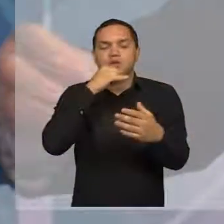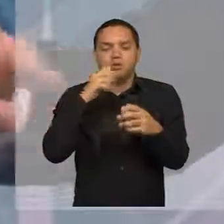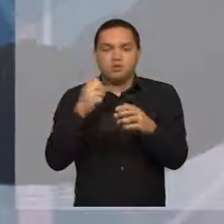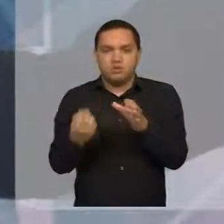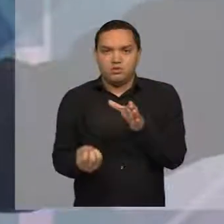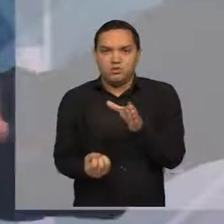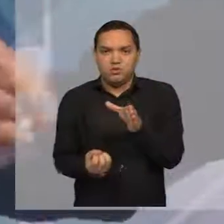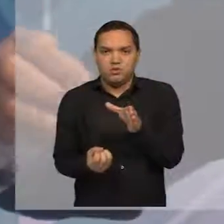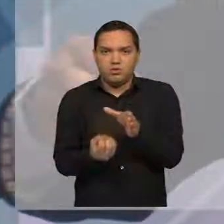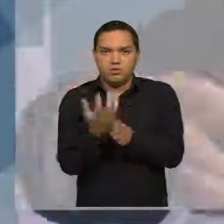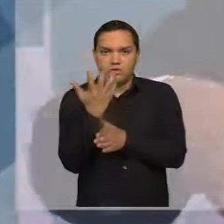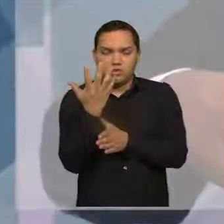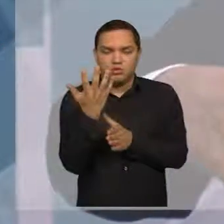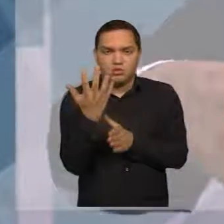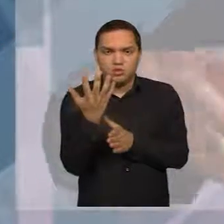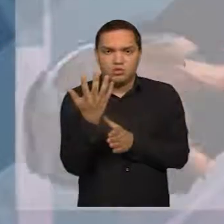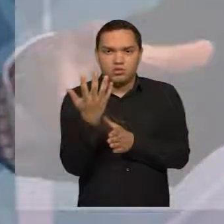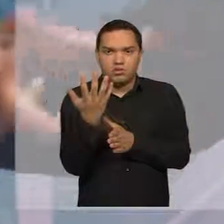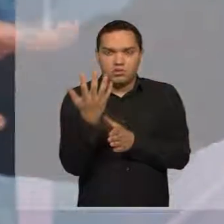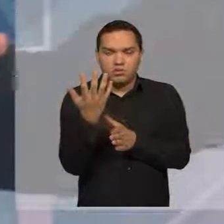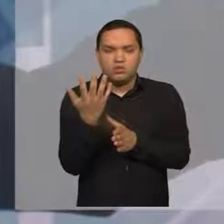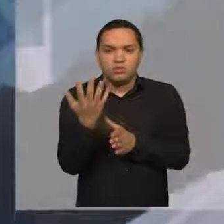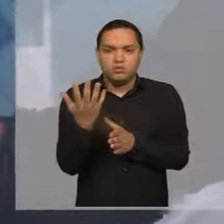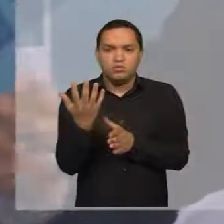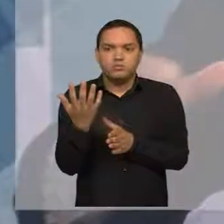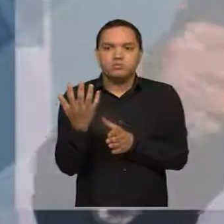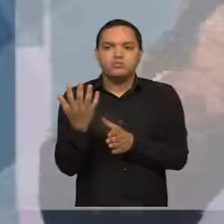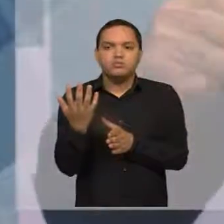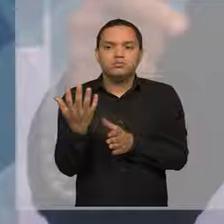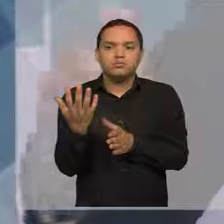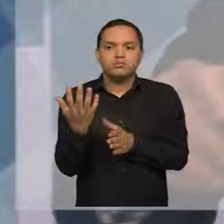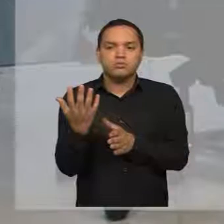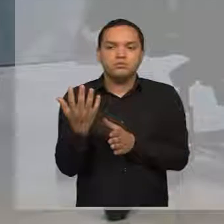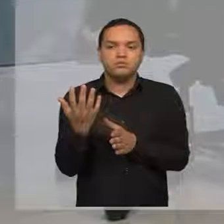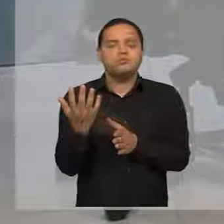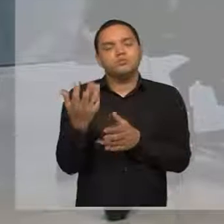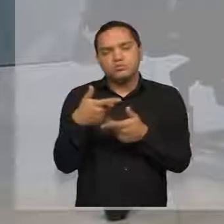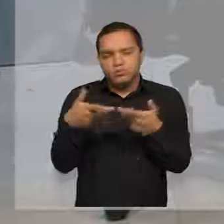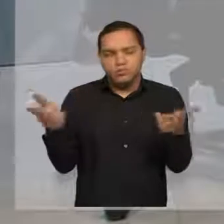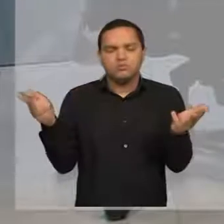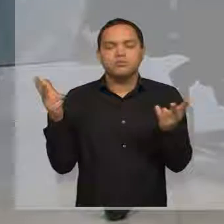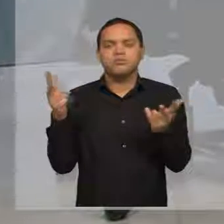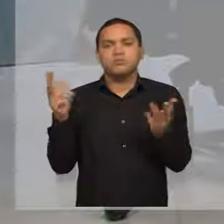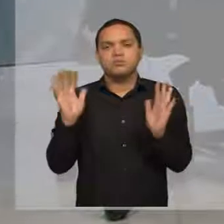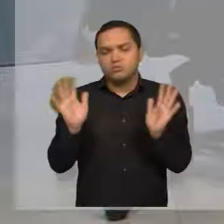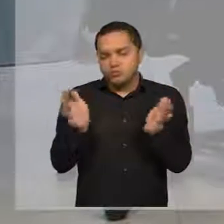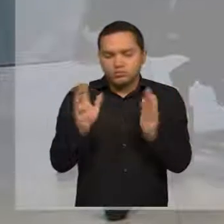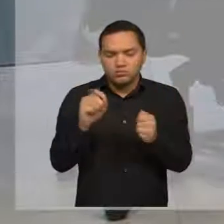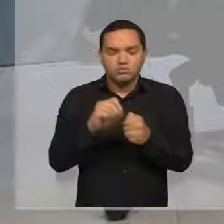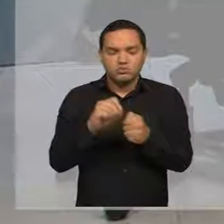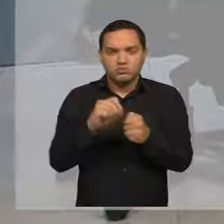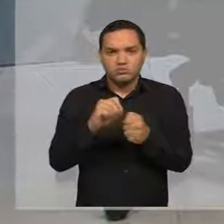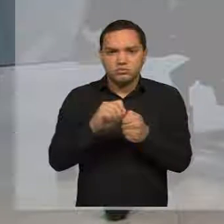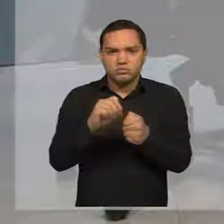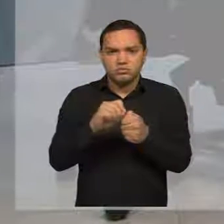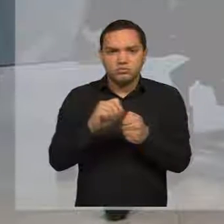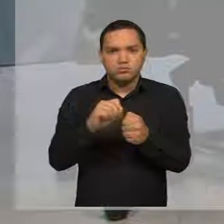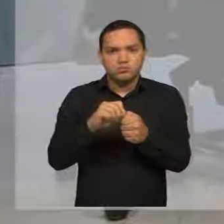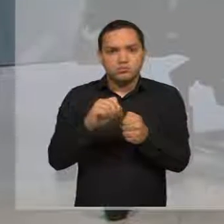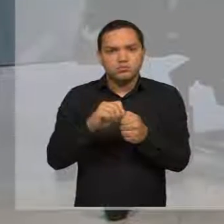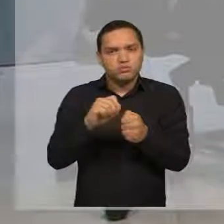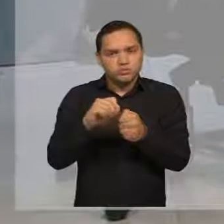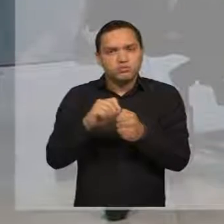criação desses perímetros irrigados, arcos, né? Isso tudo foi feito, né? com uma